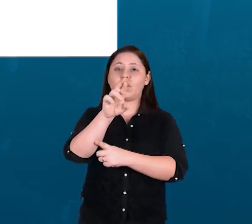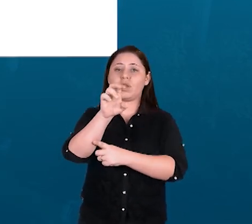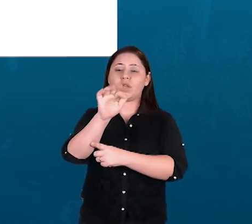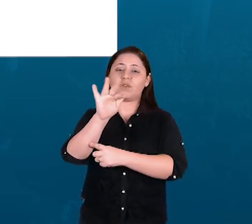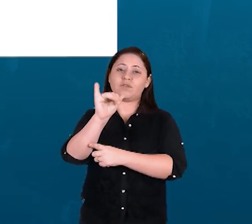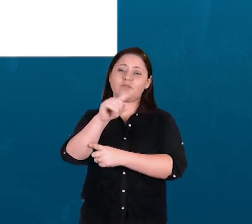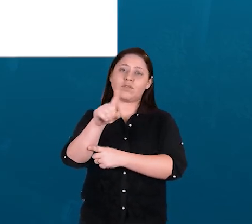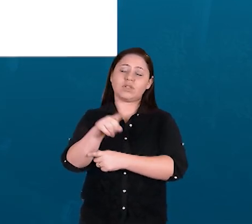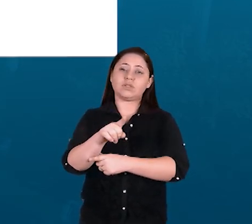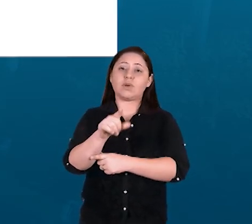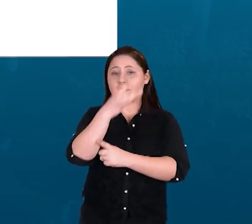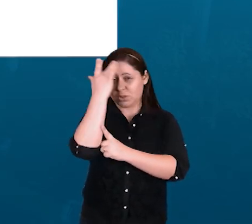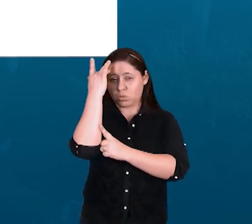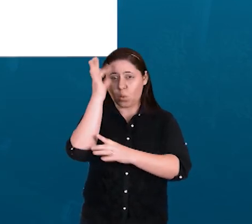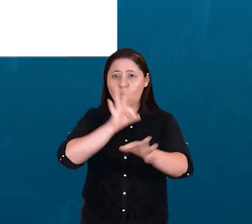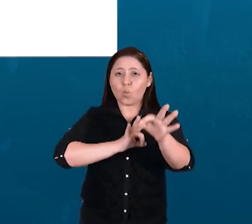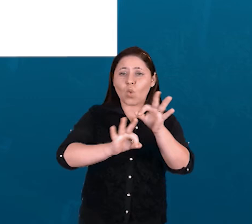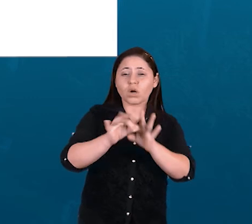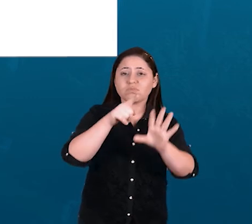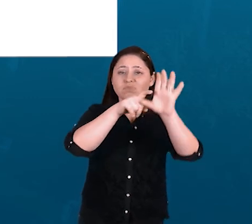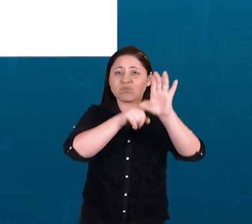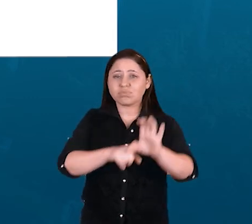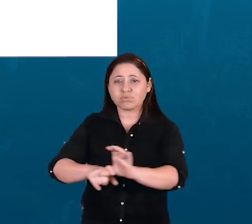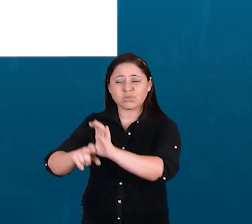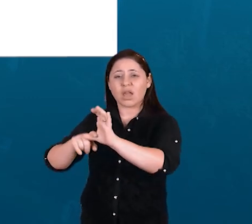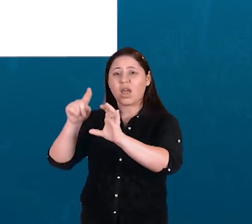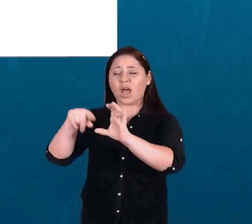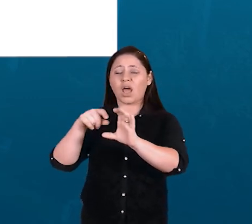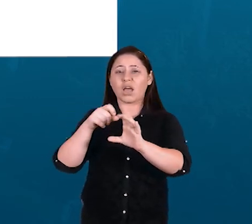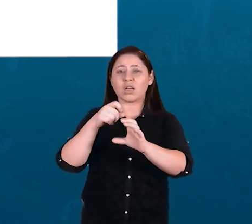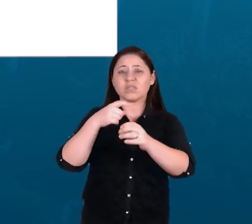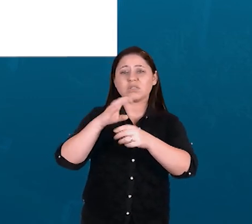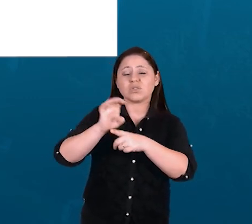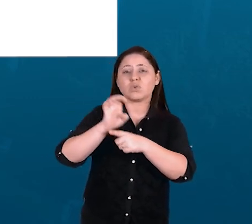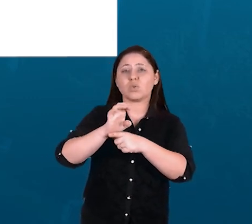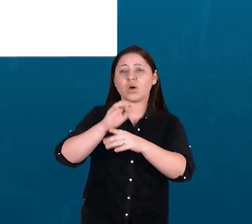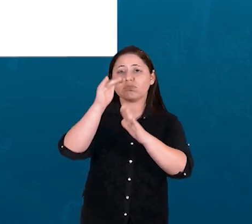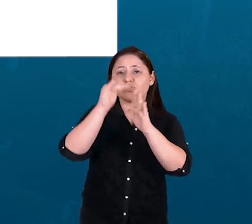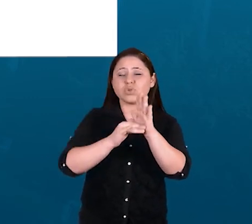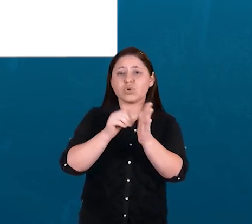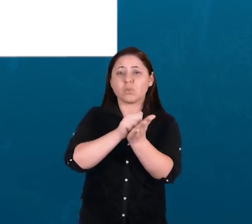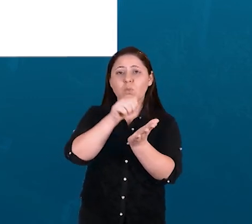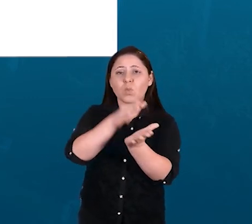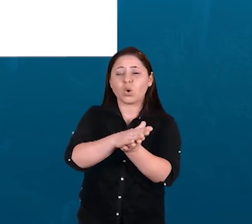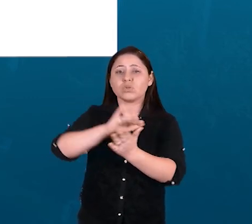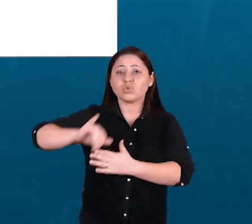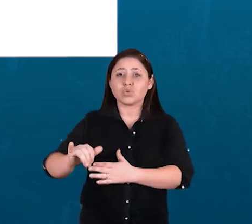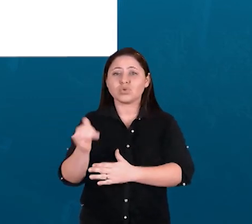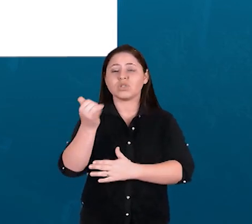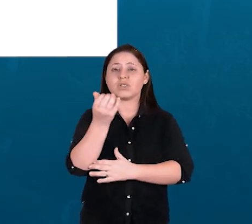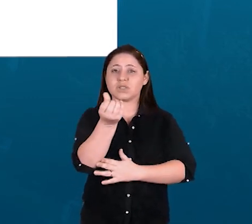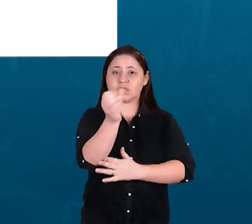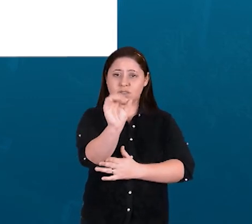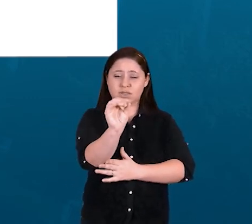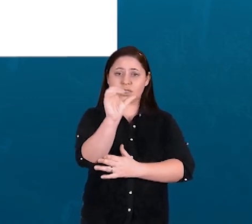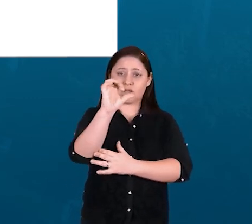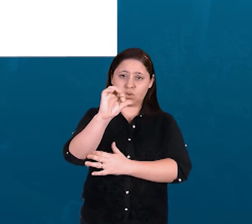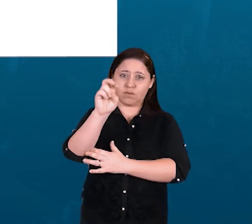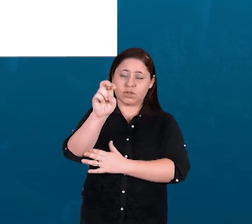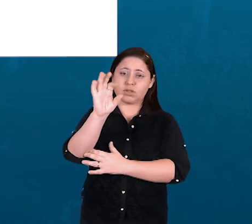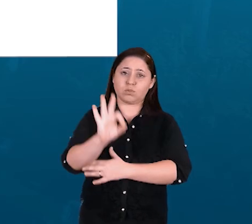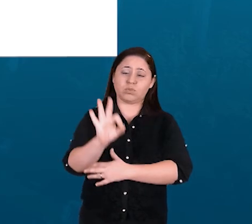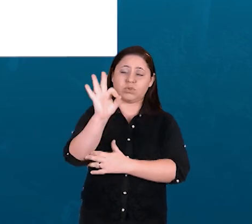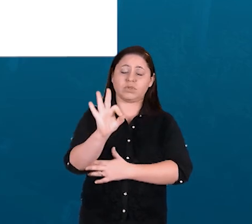ser realizada para quem procura regularizar o pagamento de tributos estaduais com descontos em multas e juros entre 60%